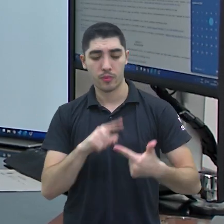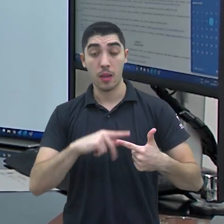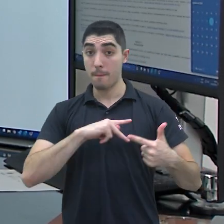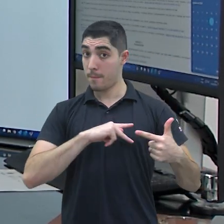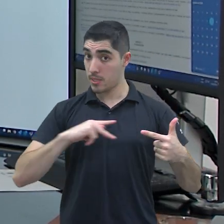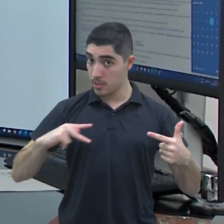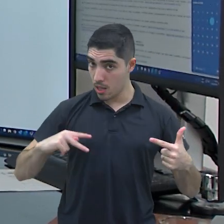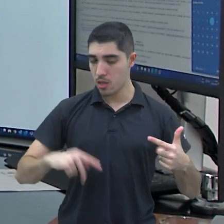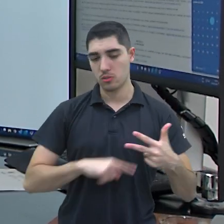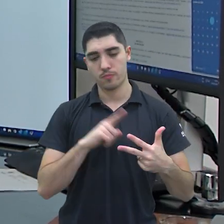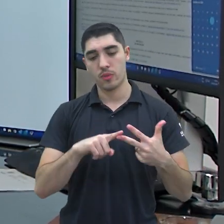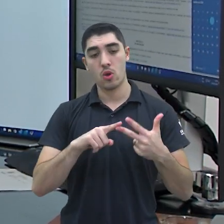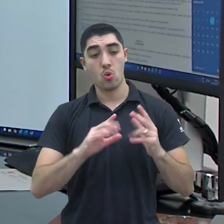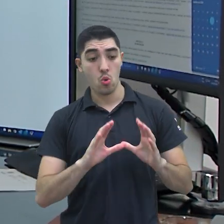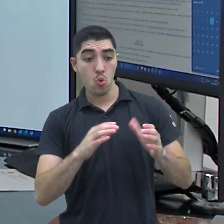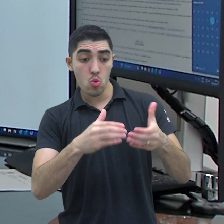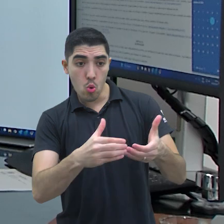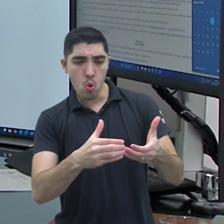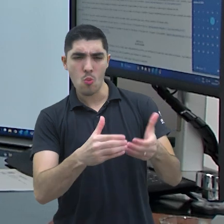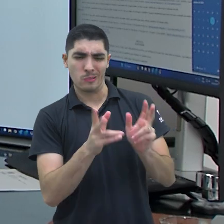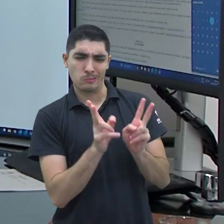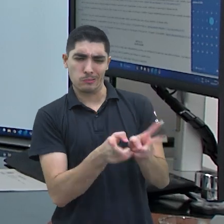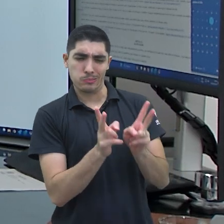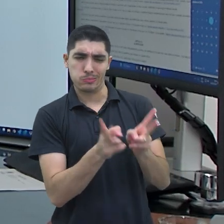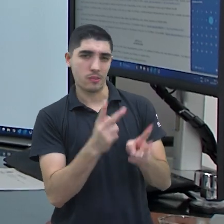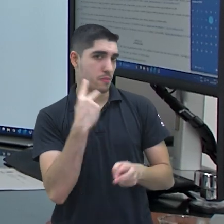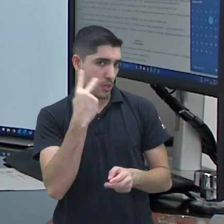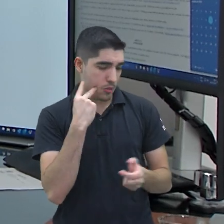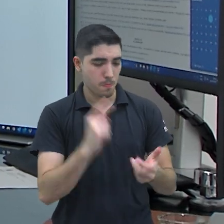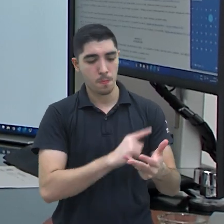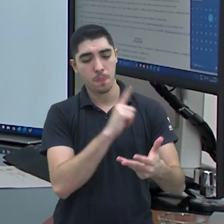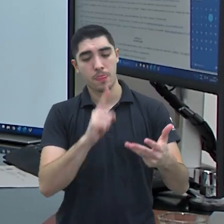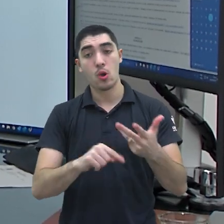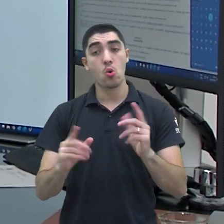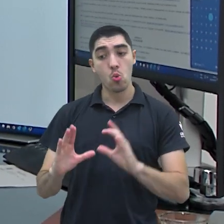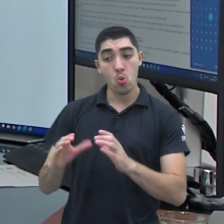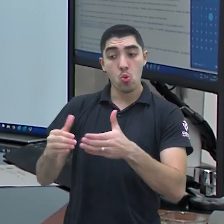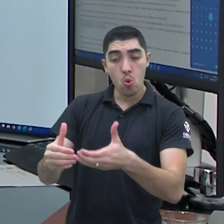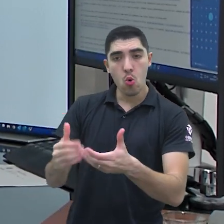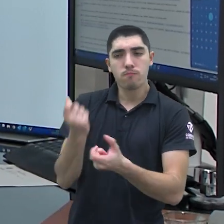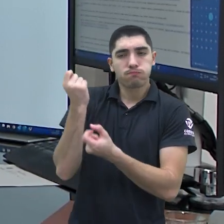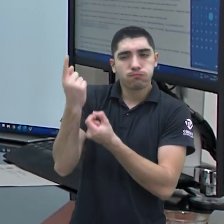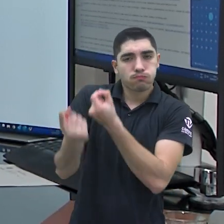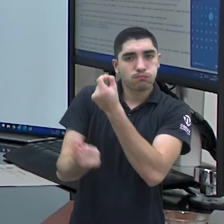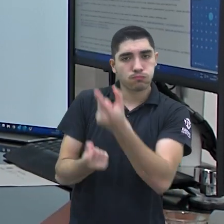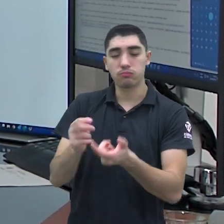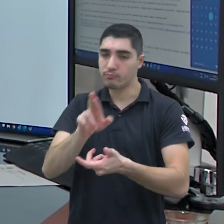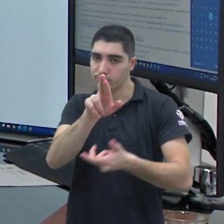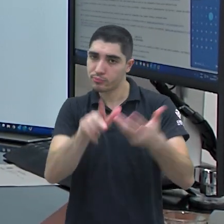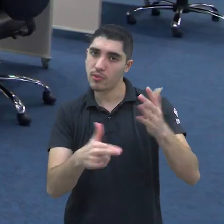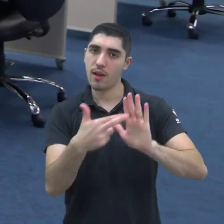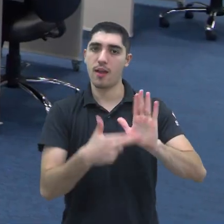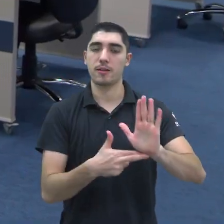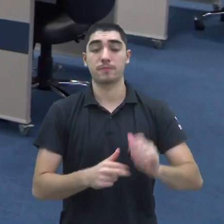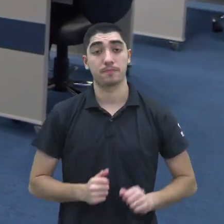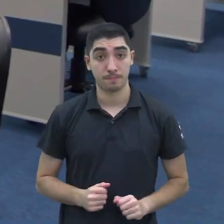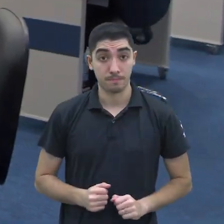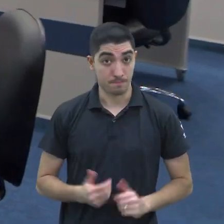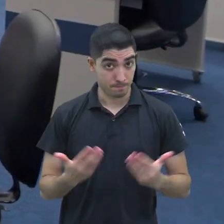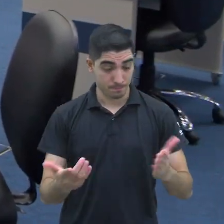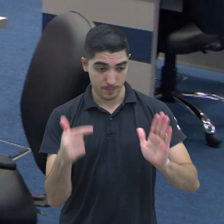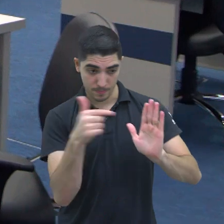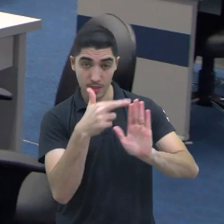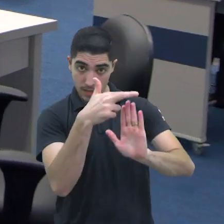mesa diretora, a presidência, as comissões permanentes, as temporárias. Então, o regimento interno é a norma jurídica que disciplina. É no